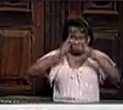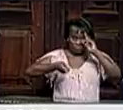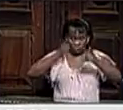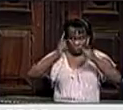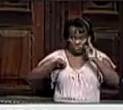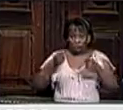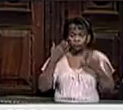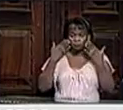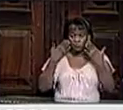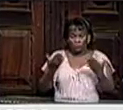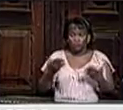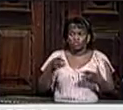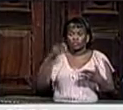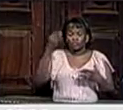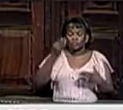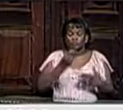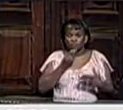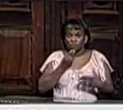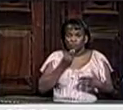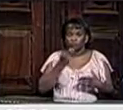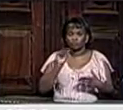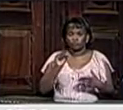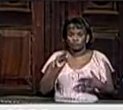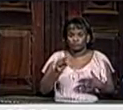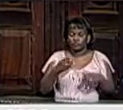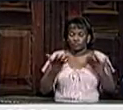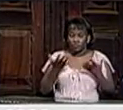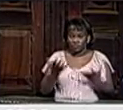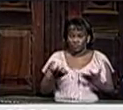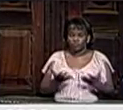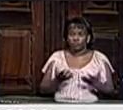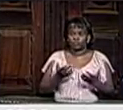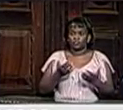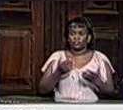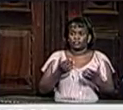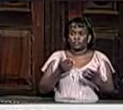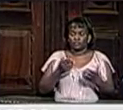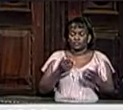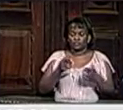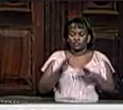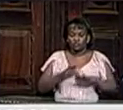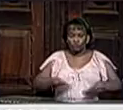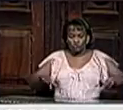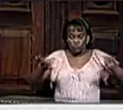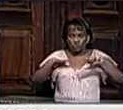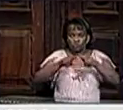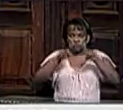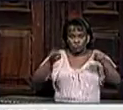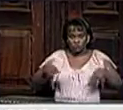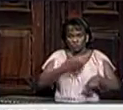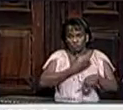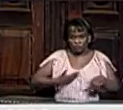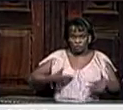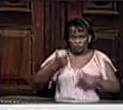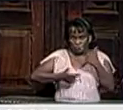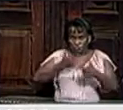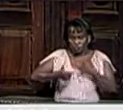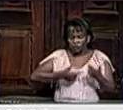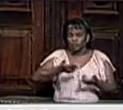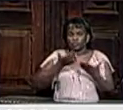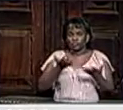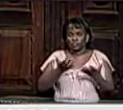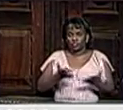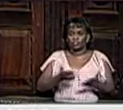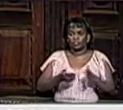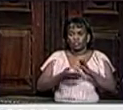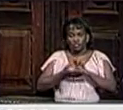Executivo mostrando claramente que ele quer, a bem do serviço público, que ele quer cortar